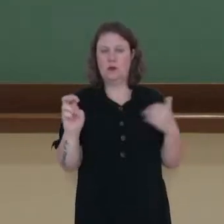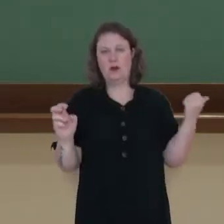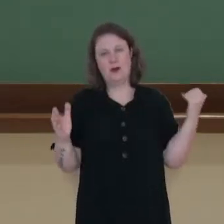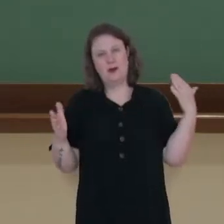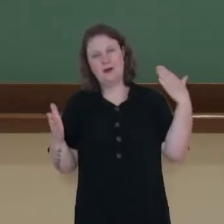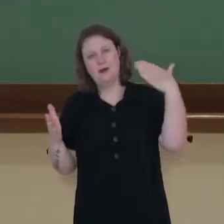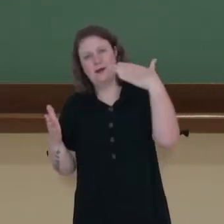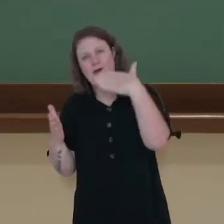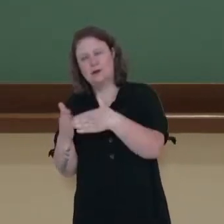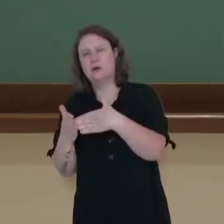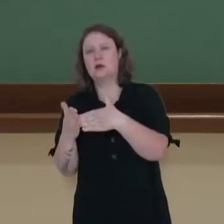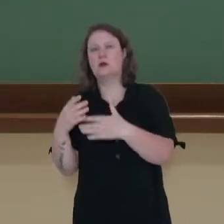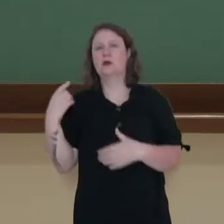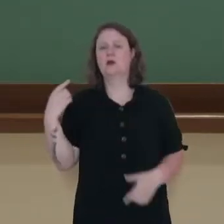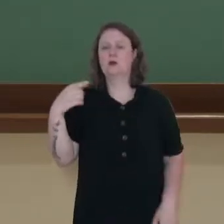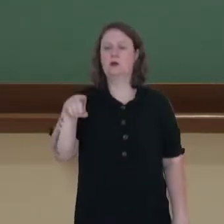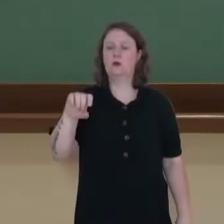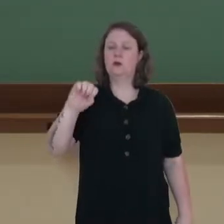de